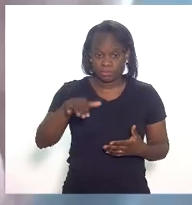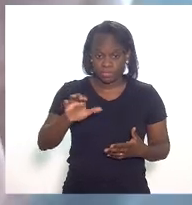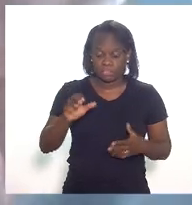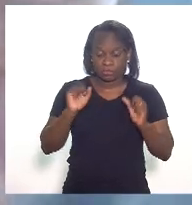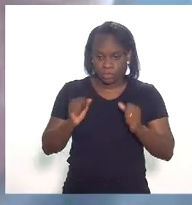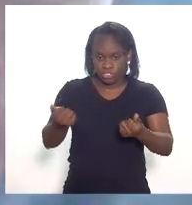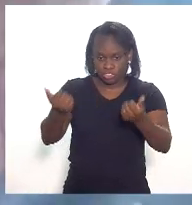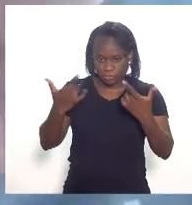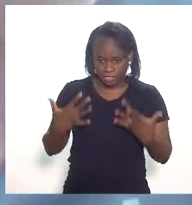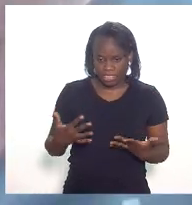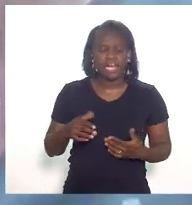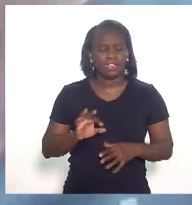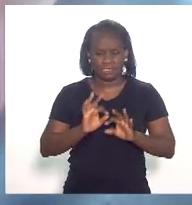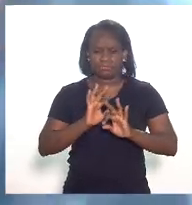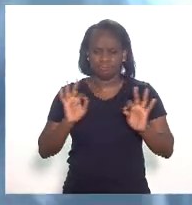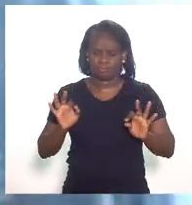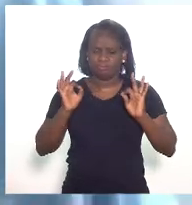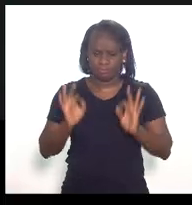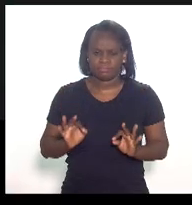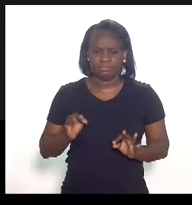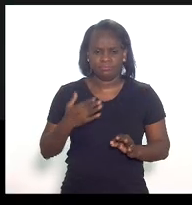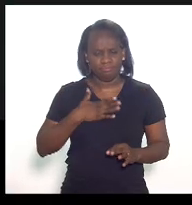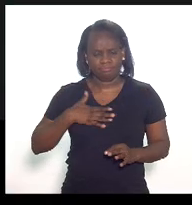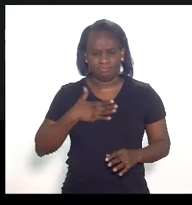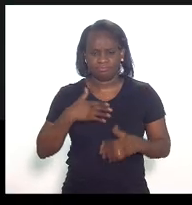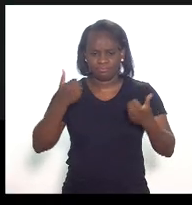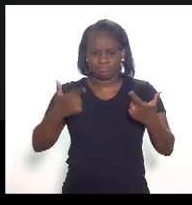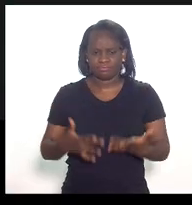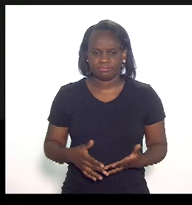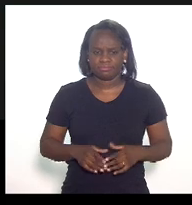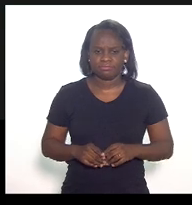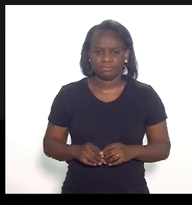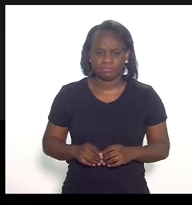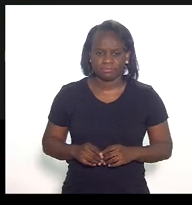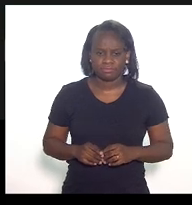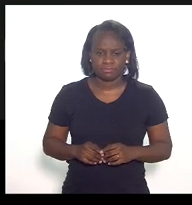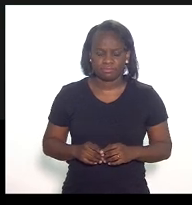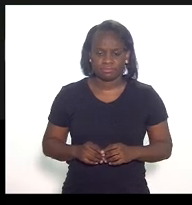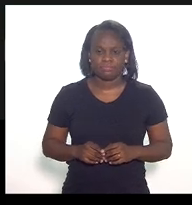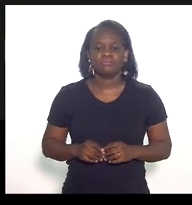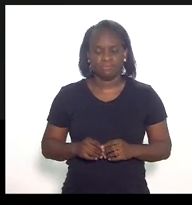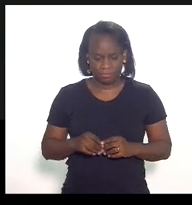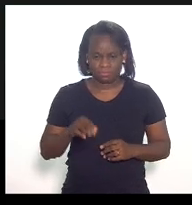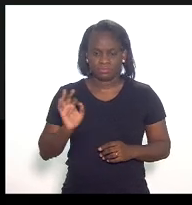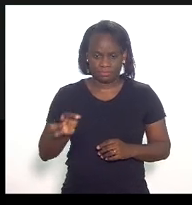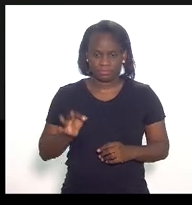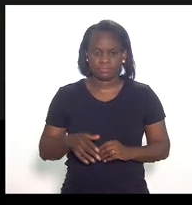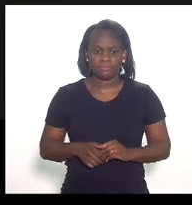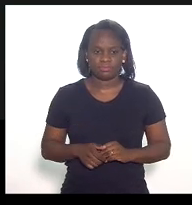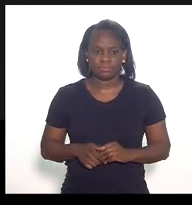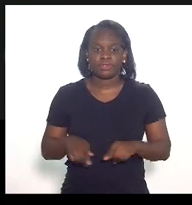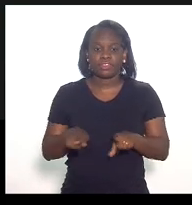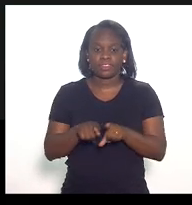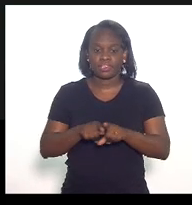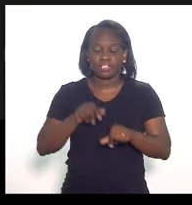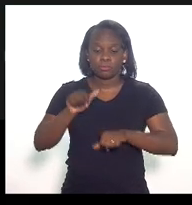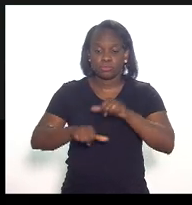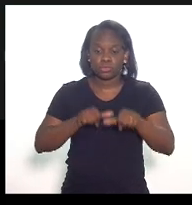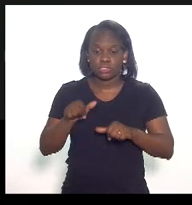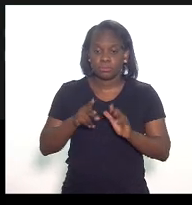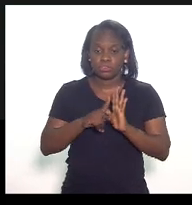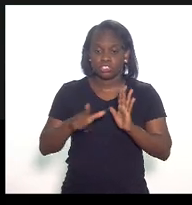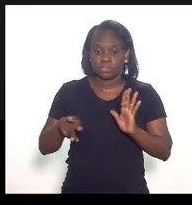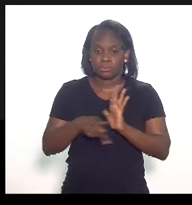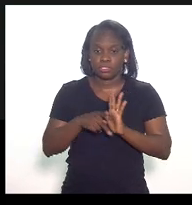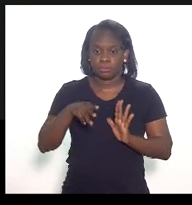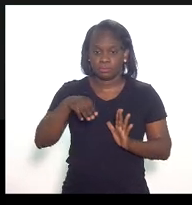com certeza, com o maior prazer, Amorim. Complementa o teu projeto então, original. É isso, exatamente. Ele altera um projeto do Carlos Mink. Eu vou só